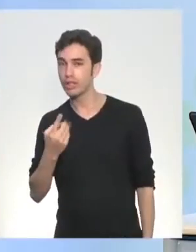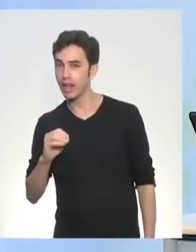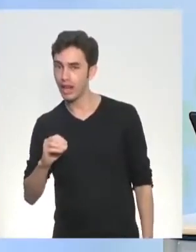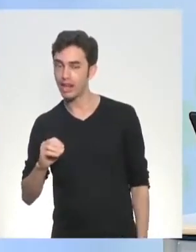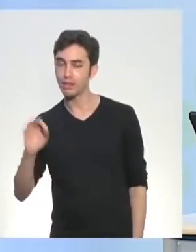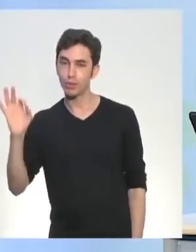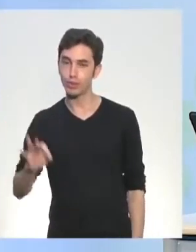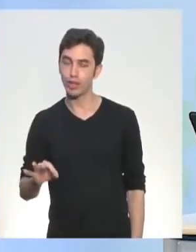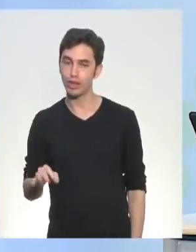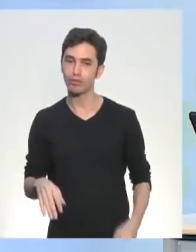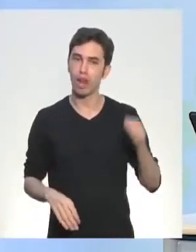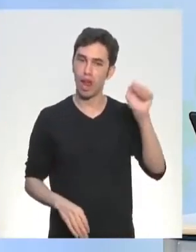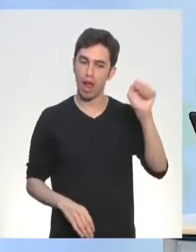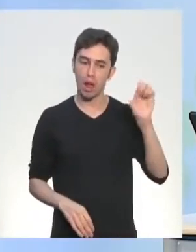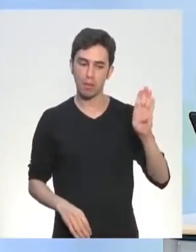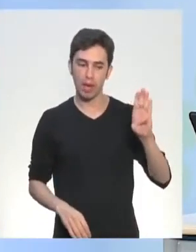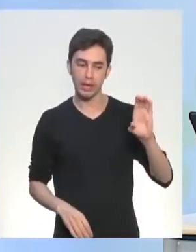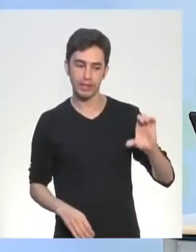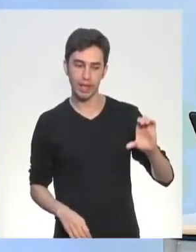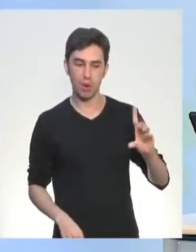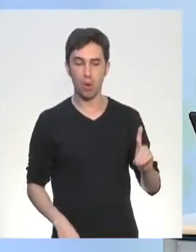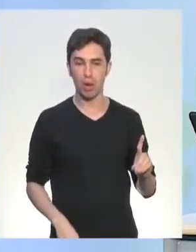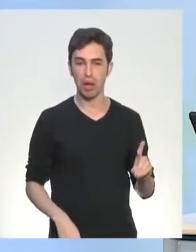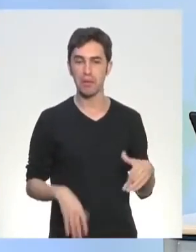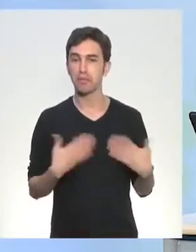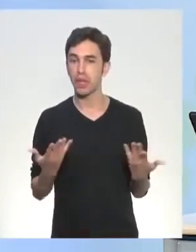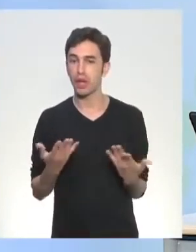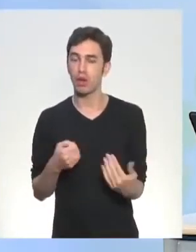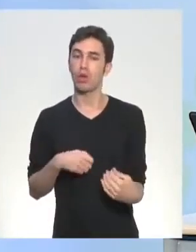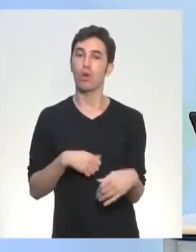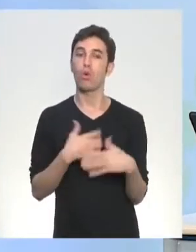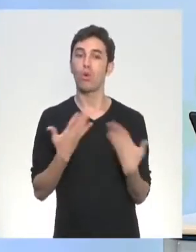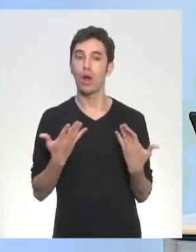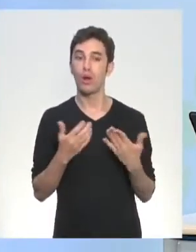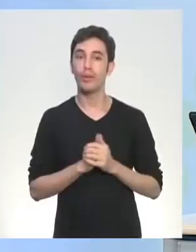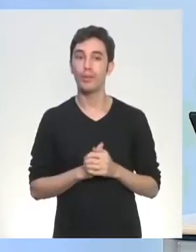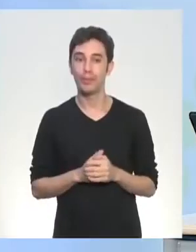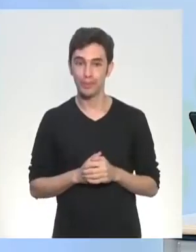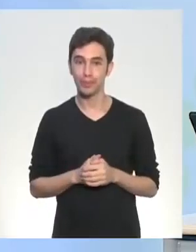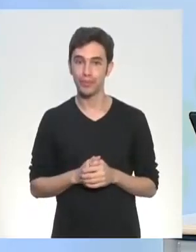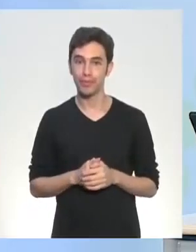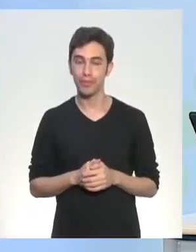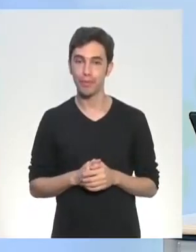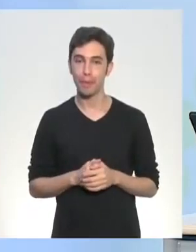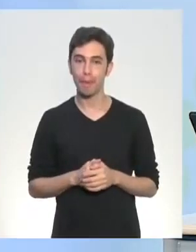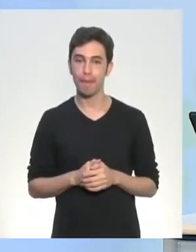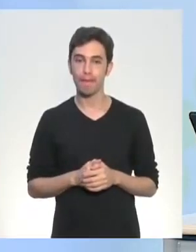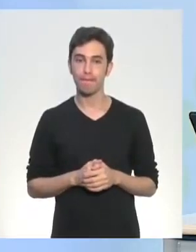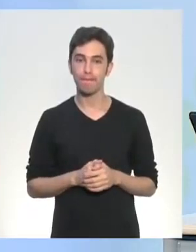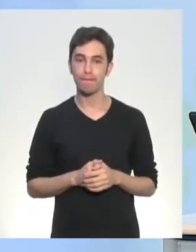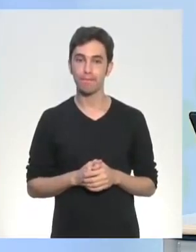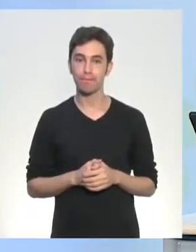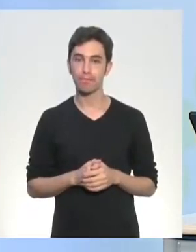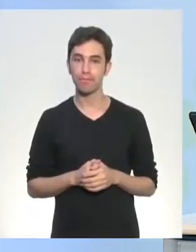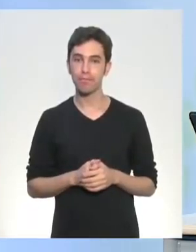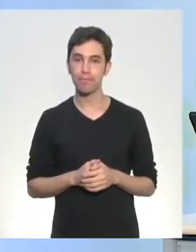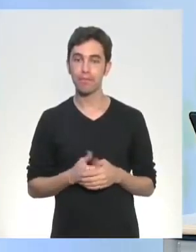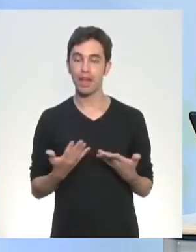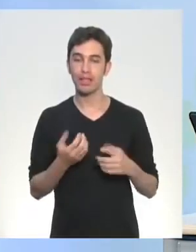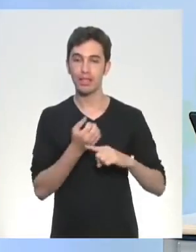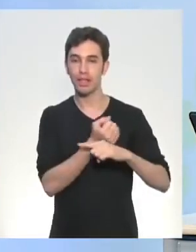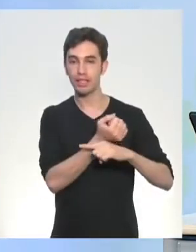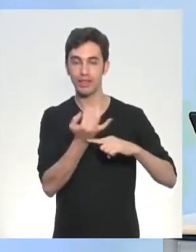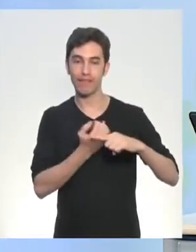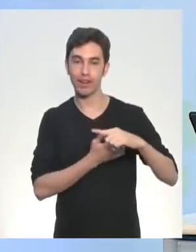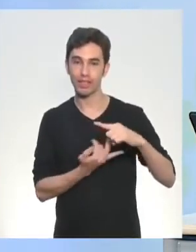essa fração 2 em 5, que já está na cara qual é, mas qual é a fração. E depois eu tenho que pegar essa fração e transformar em porcentagem. Sei lá,